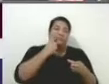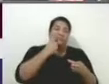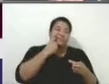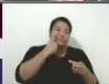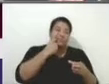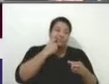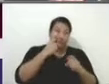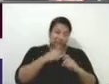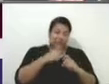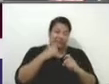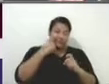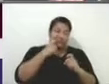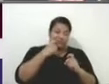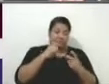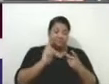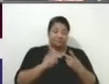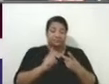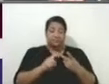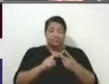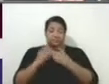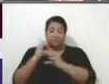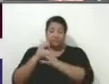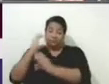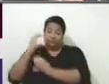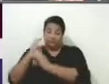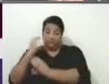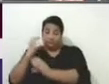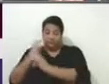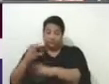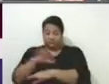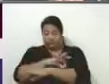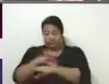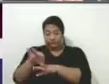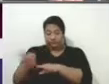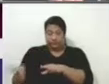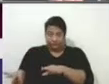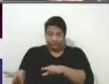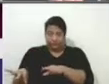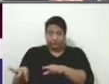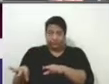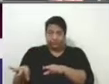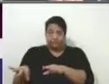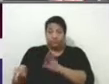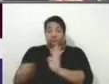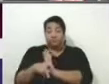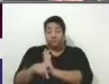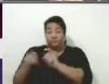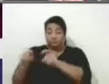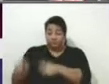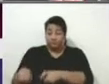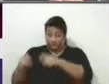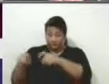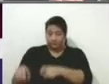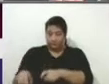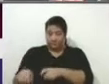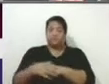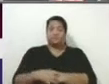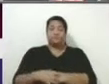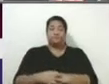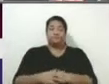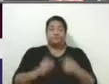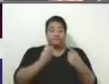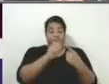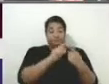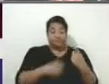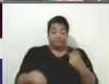outra com a classe dos engenheiros, arquitetos e engenheiros agrônomos. As duas classes com o mesmo pedido,